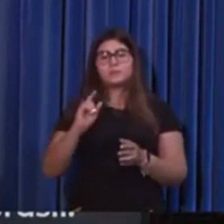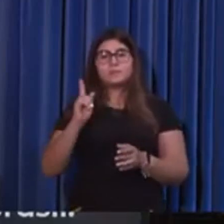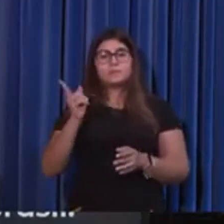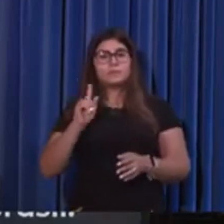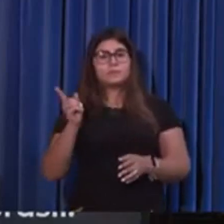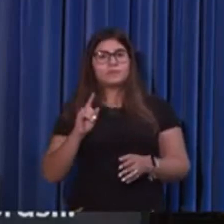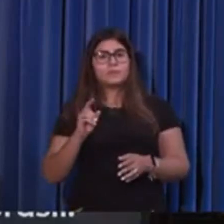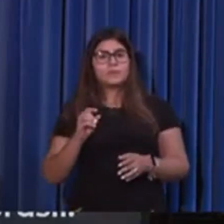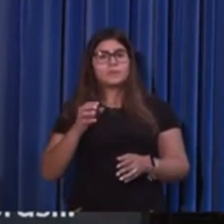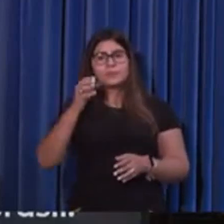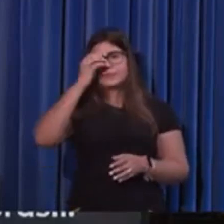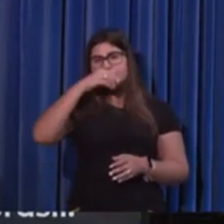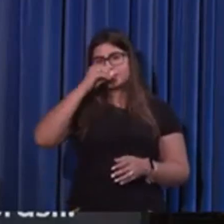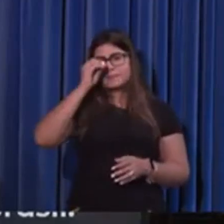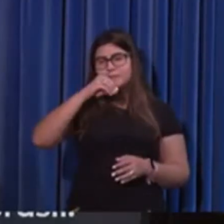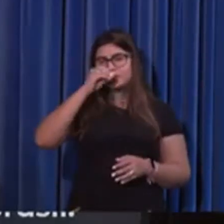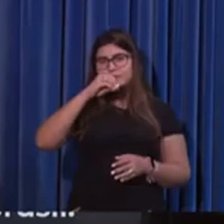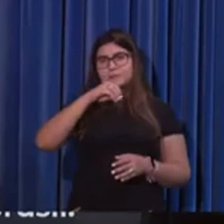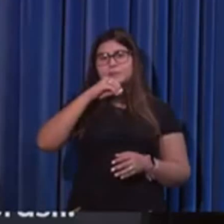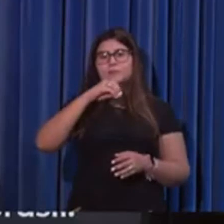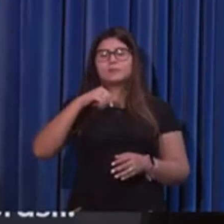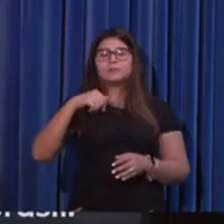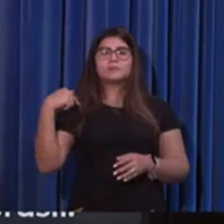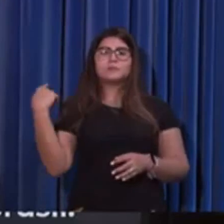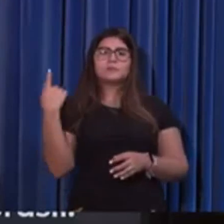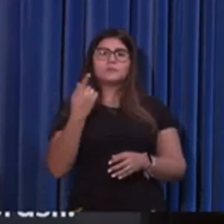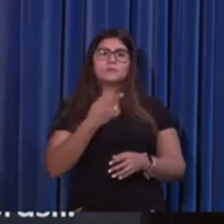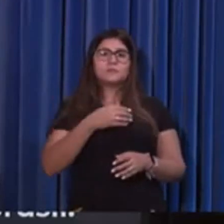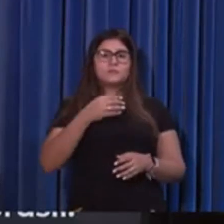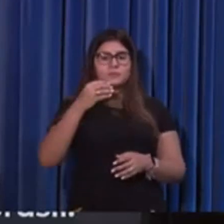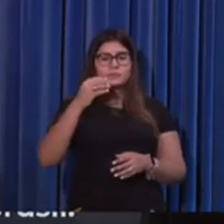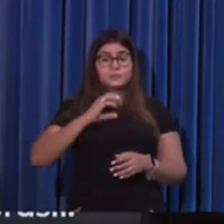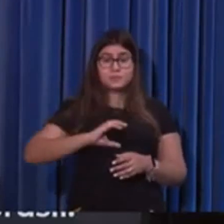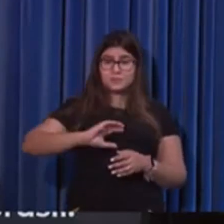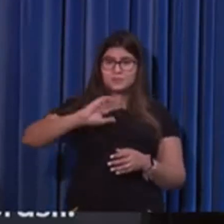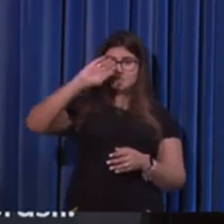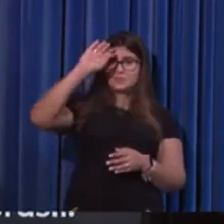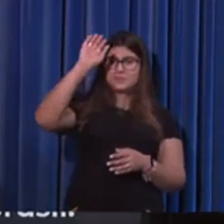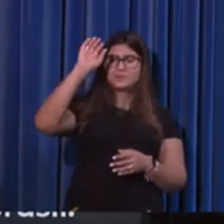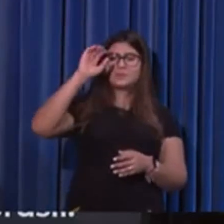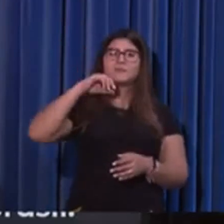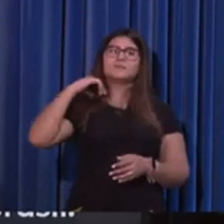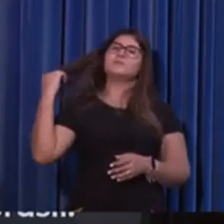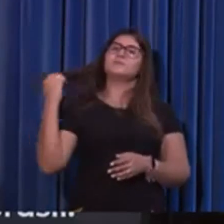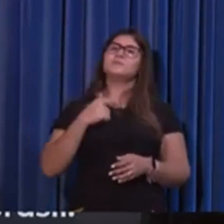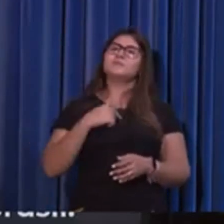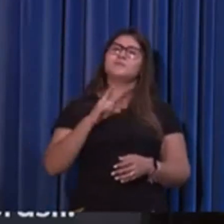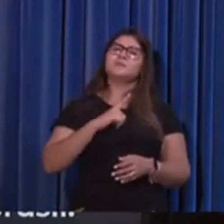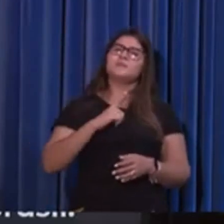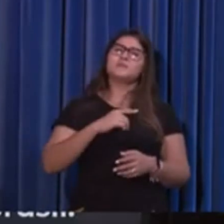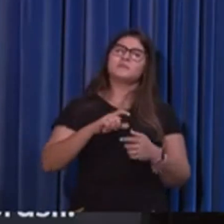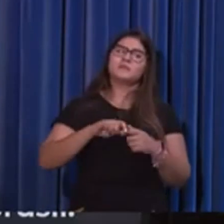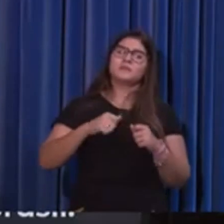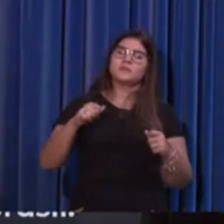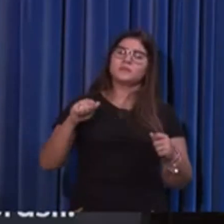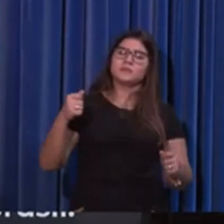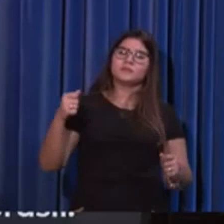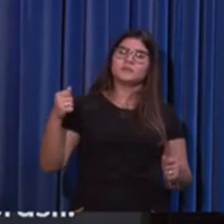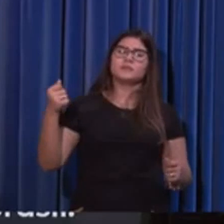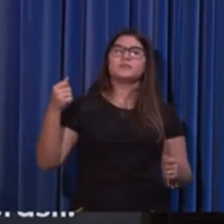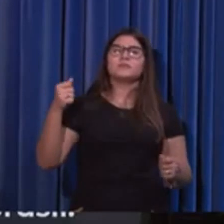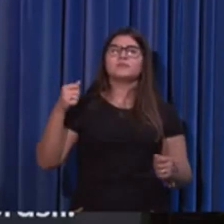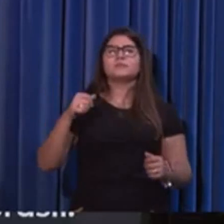Não abandoneis, portanto, a vossa confiança. Ela tem grande galardão.